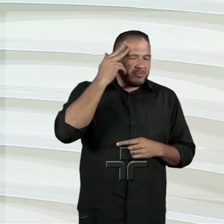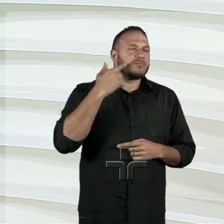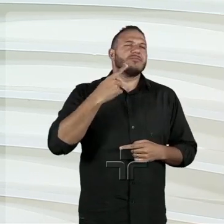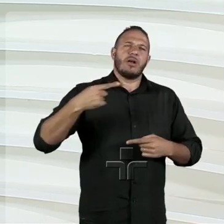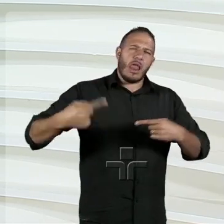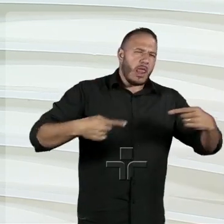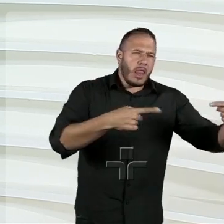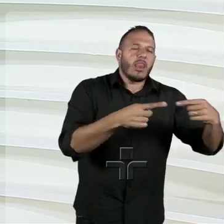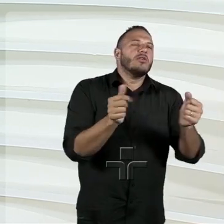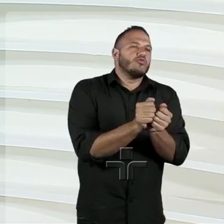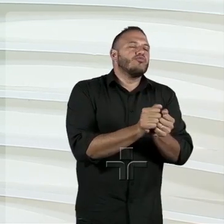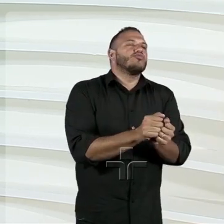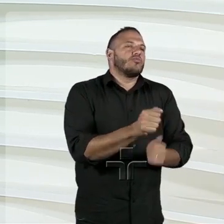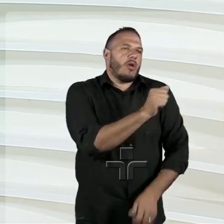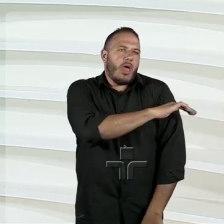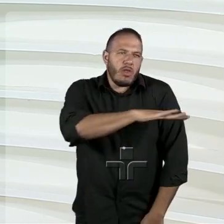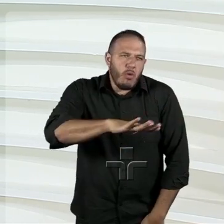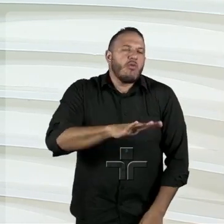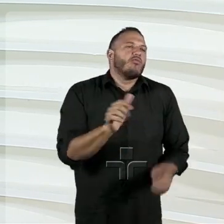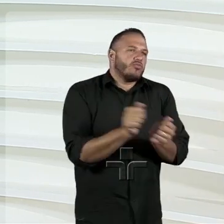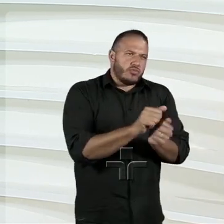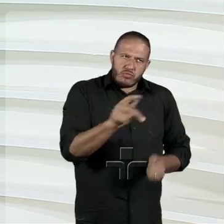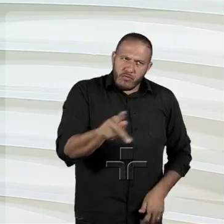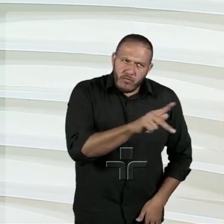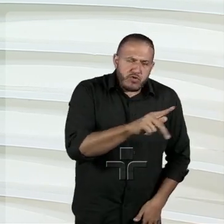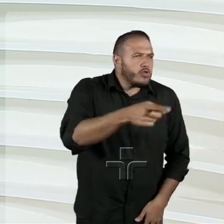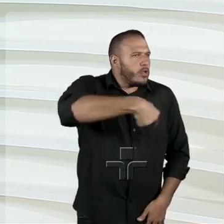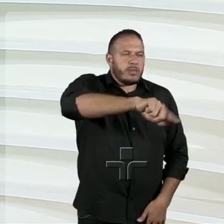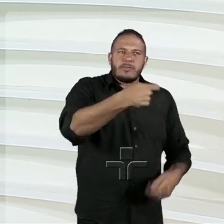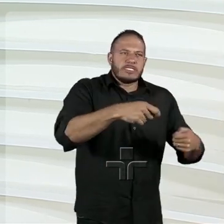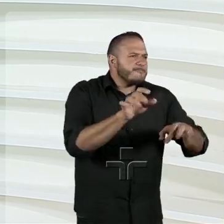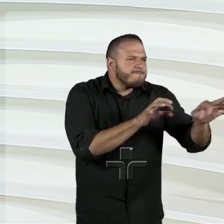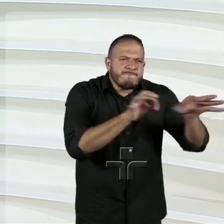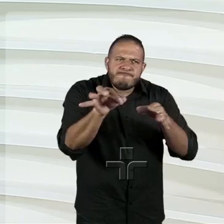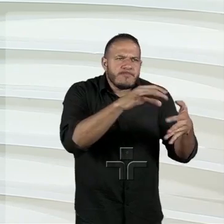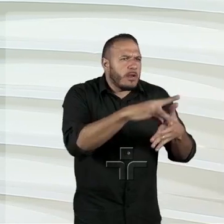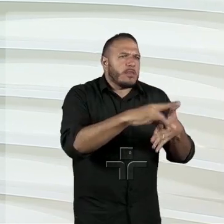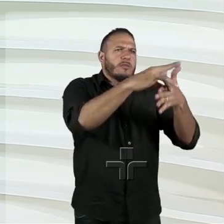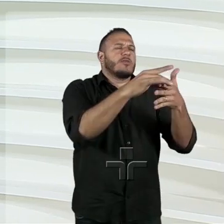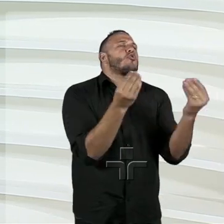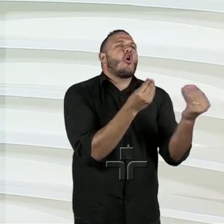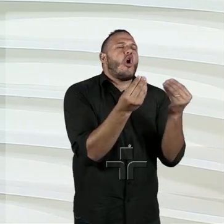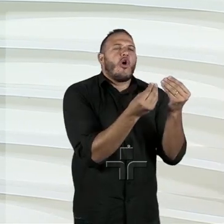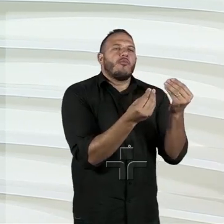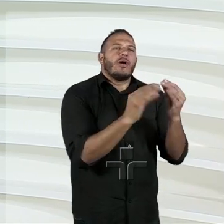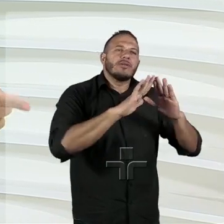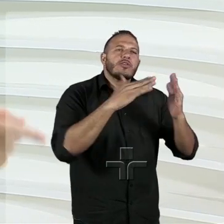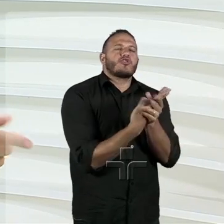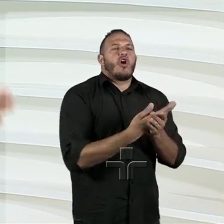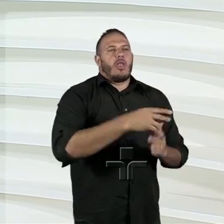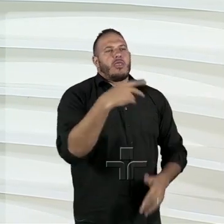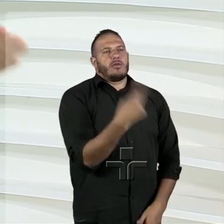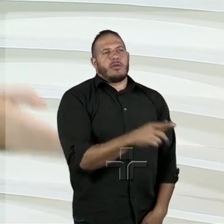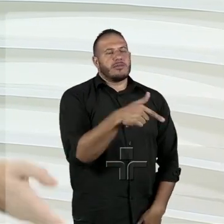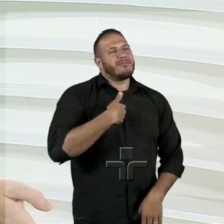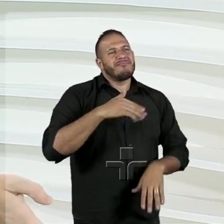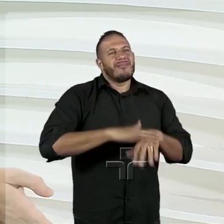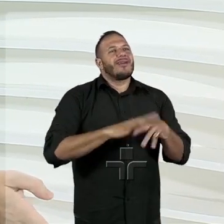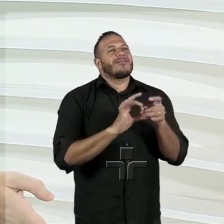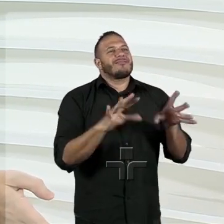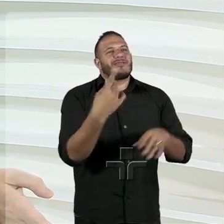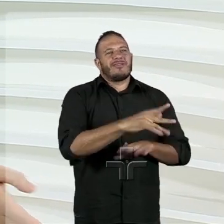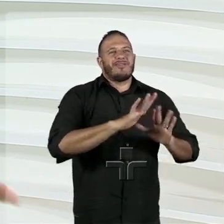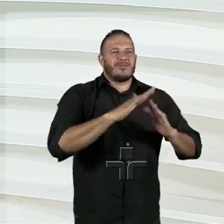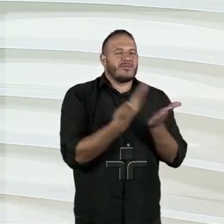discussão com os alunos. Os alunos, junto com os professores, precisam liderar a construção dessa escola. É muito mais liberdade para a escola